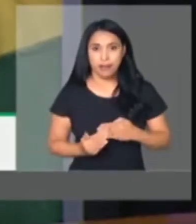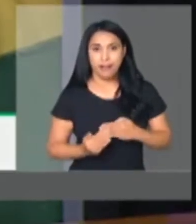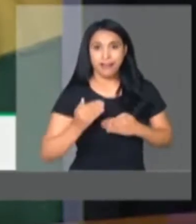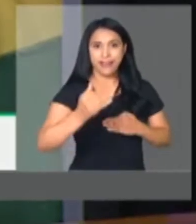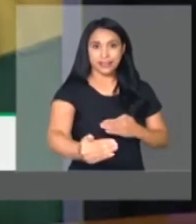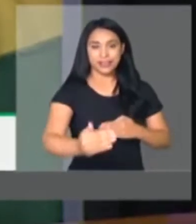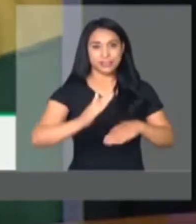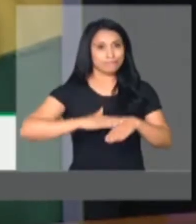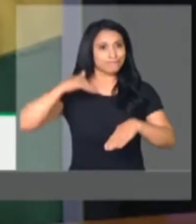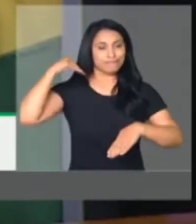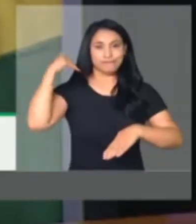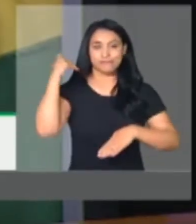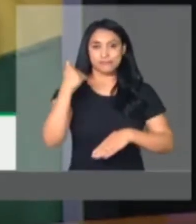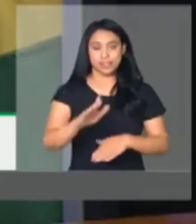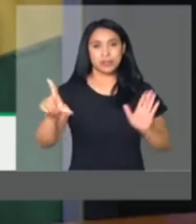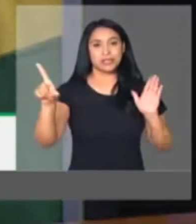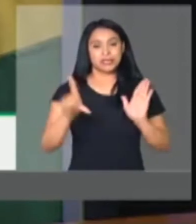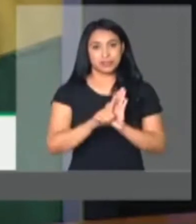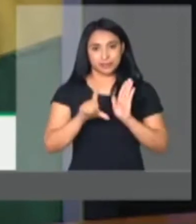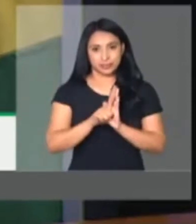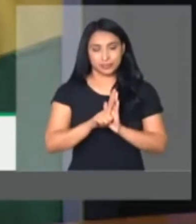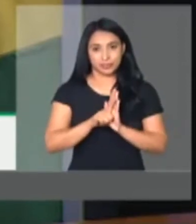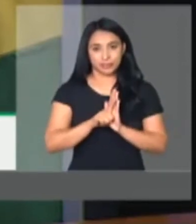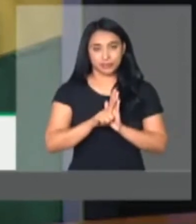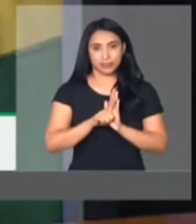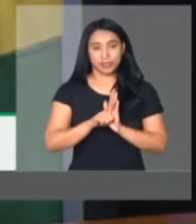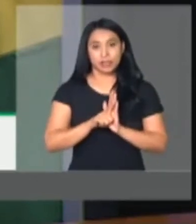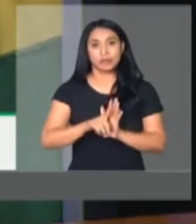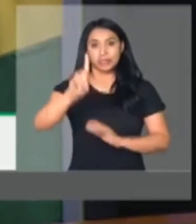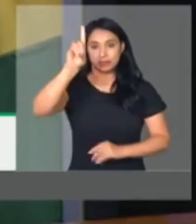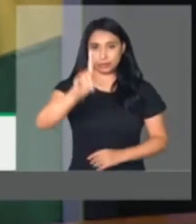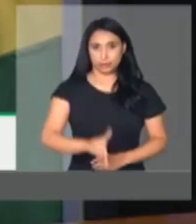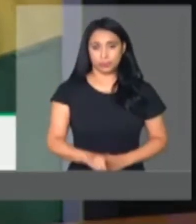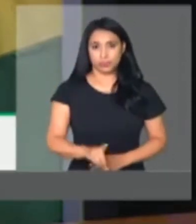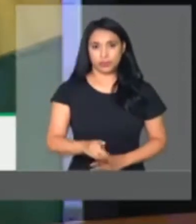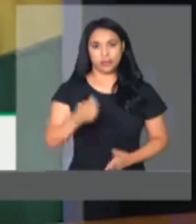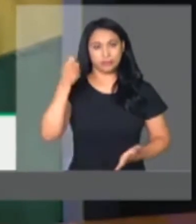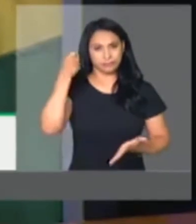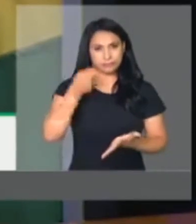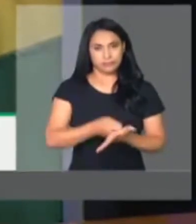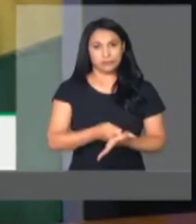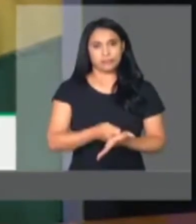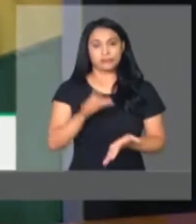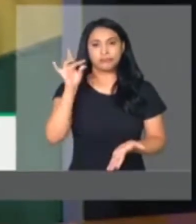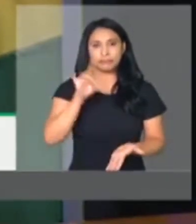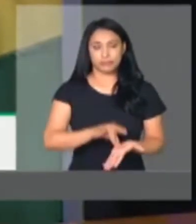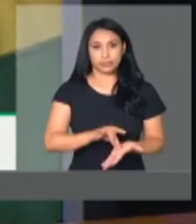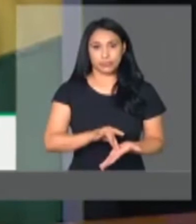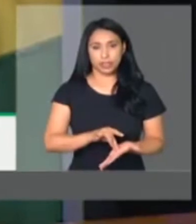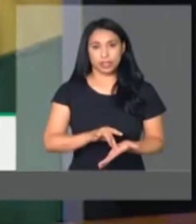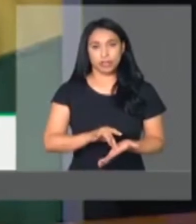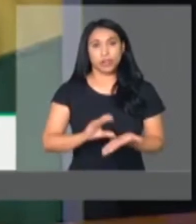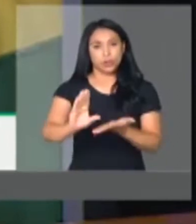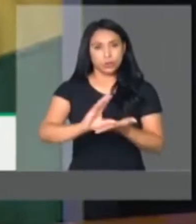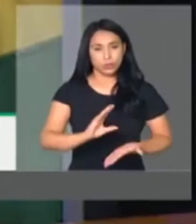na legislação brasileira para garantir o direito da manutenção adequada com recursos